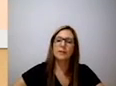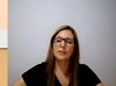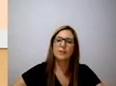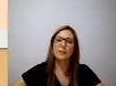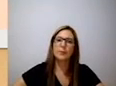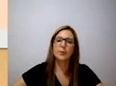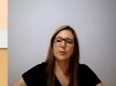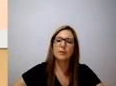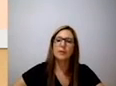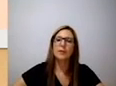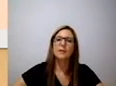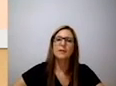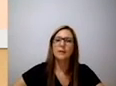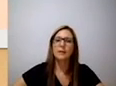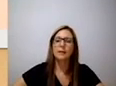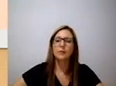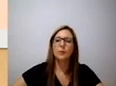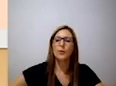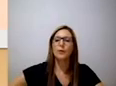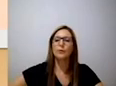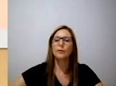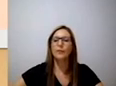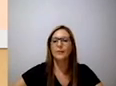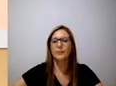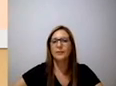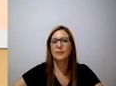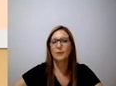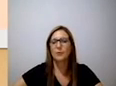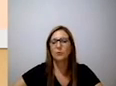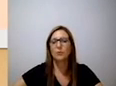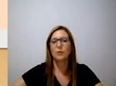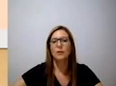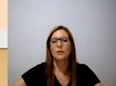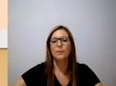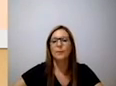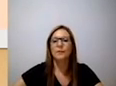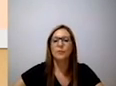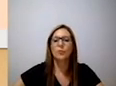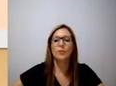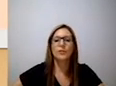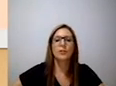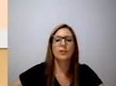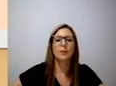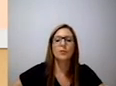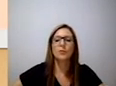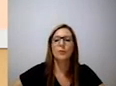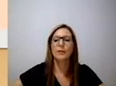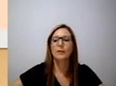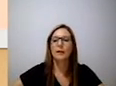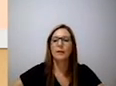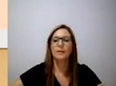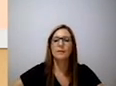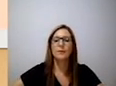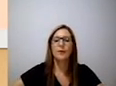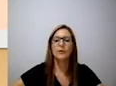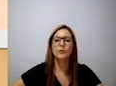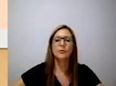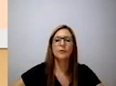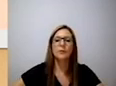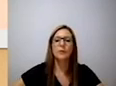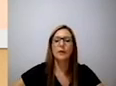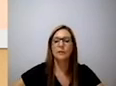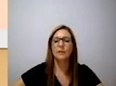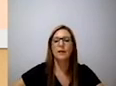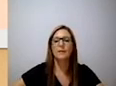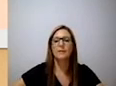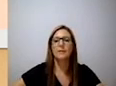3 dias depois seria o período fértil dessa pessoa. Mas, como a gente acabou de comentar, esse método não